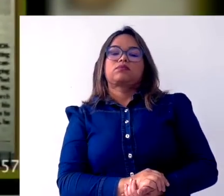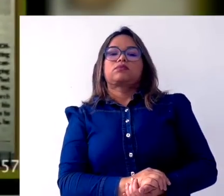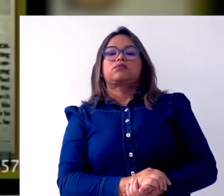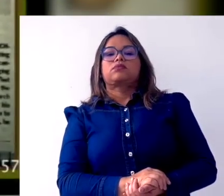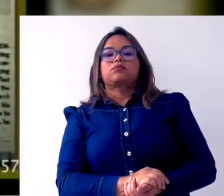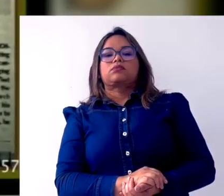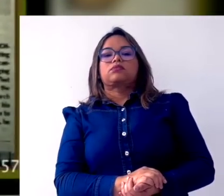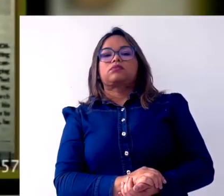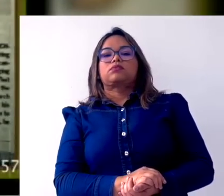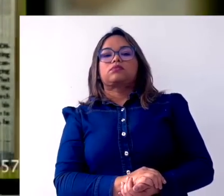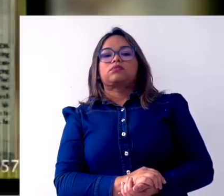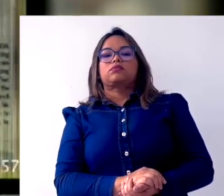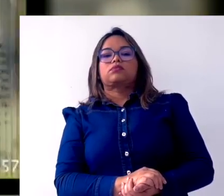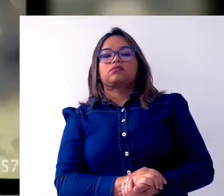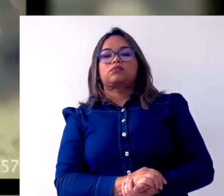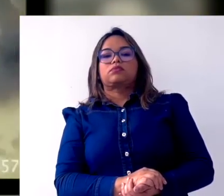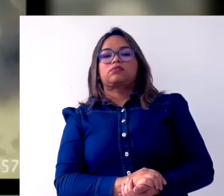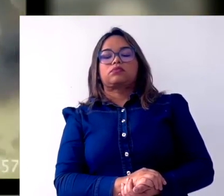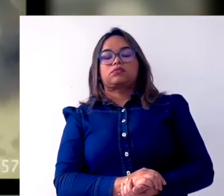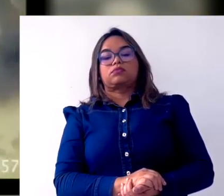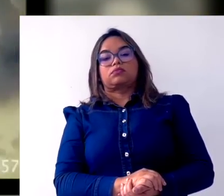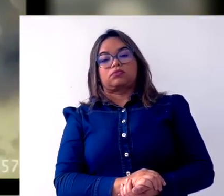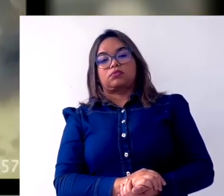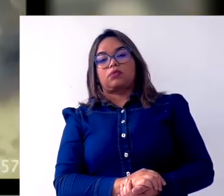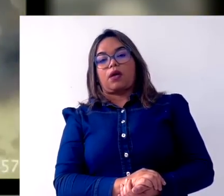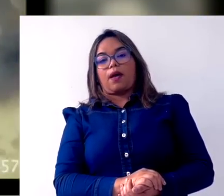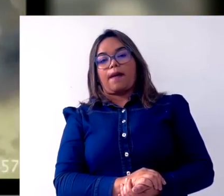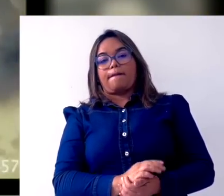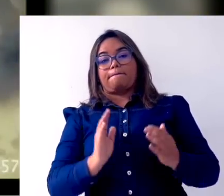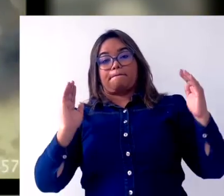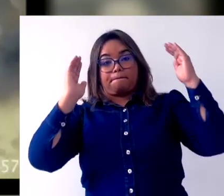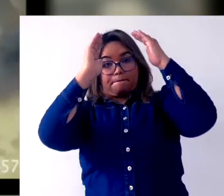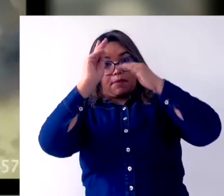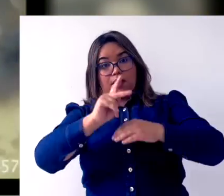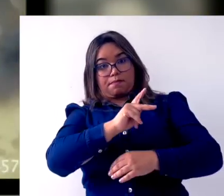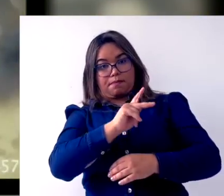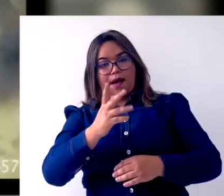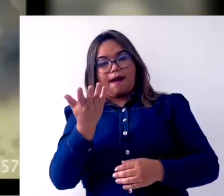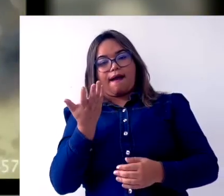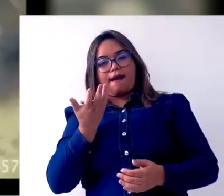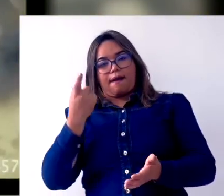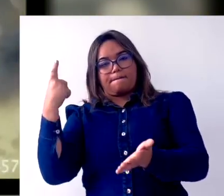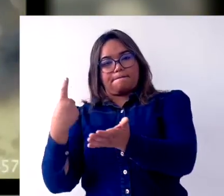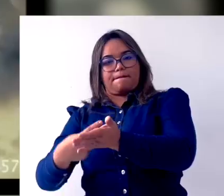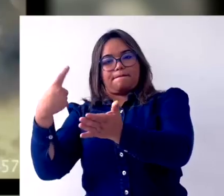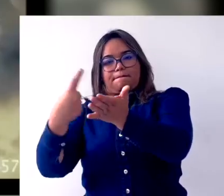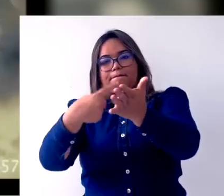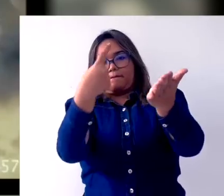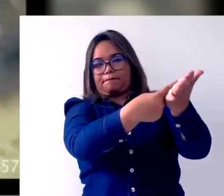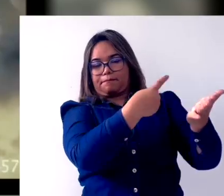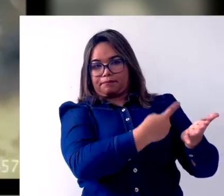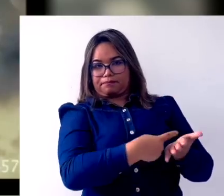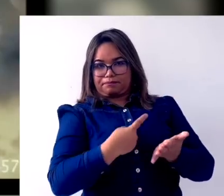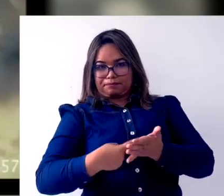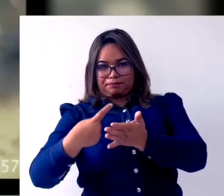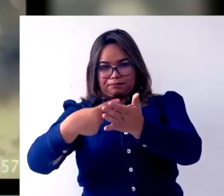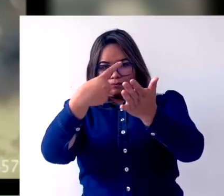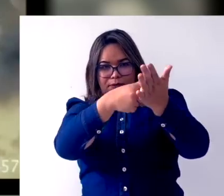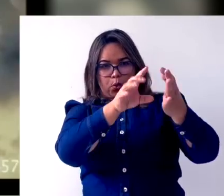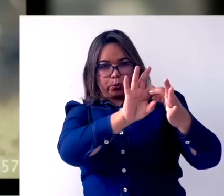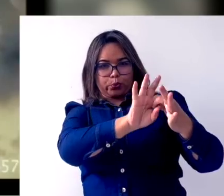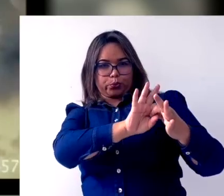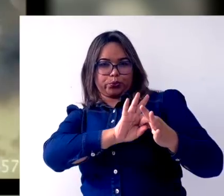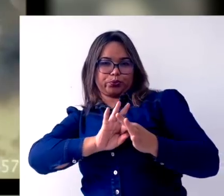mãos através do abismo. E o papado está propondo um acordo. em nome da unidade